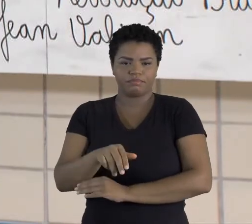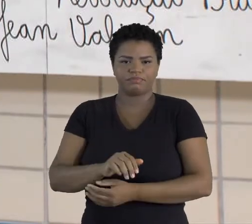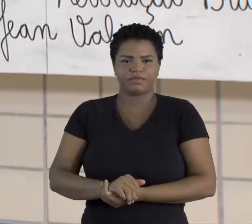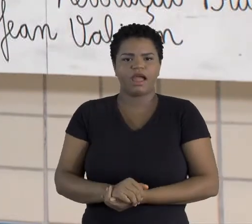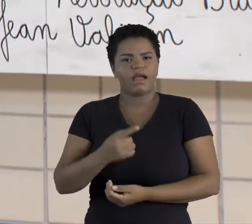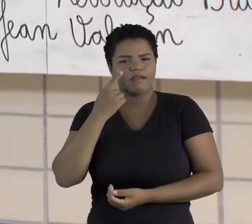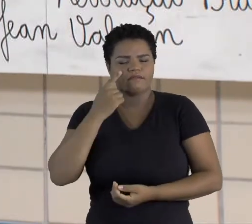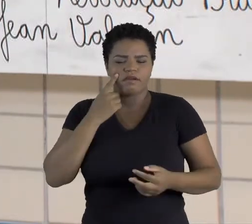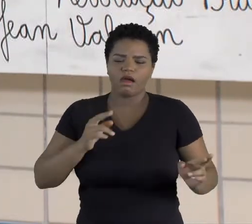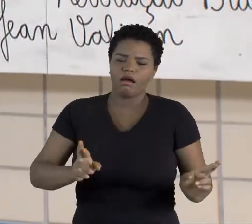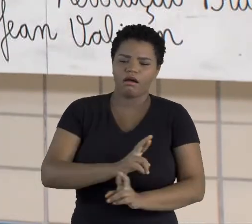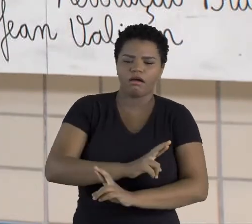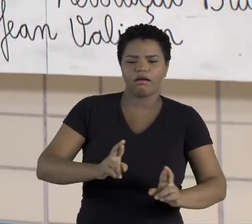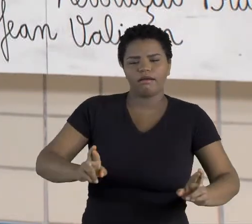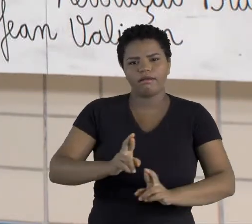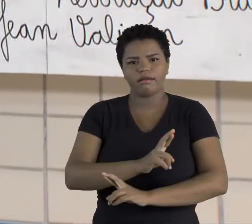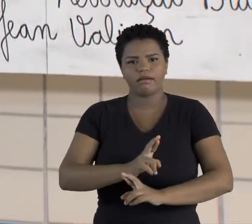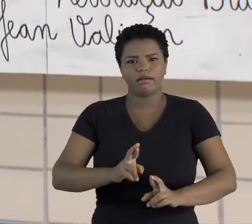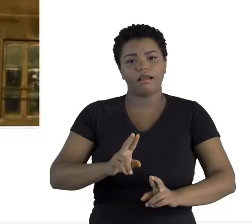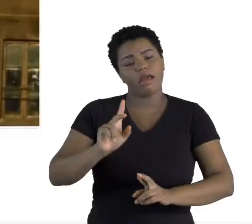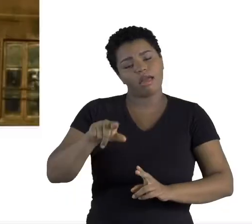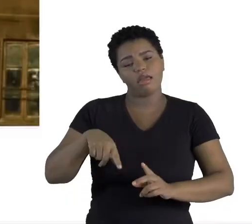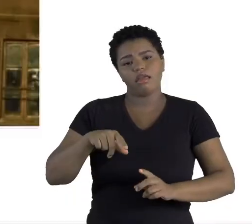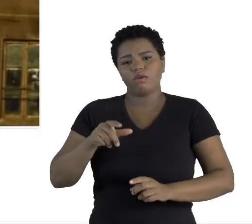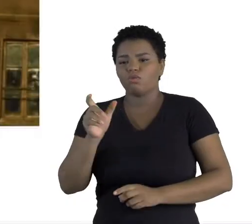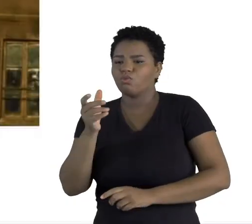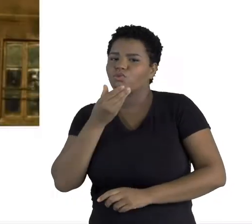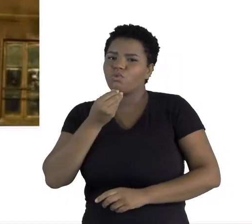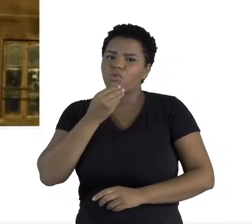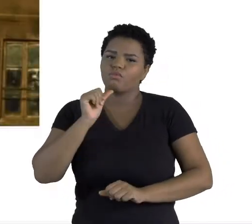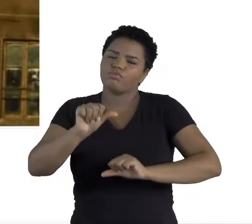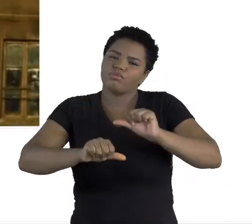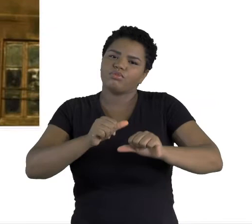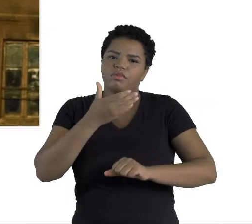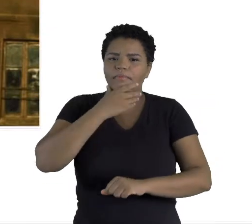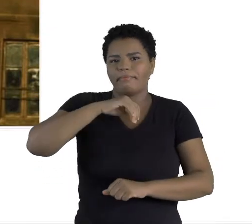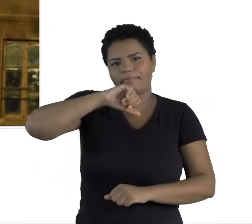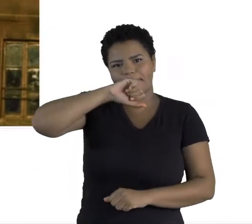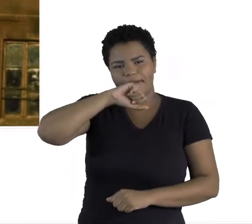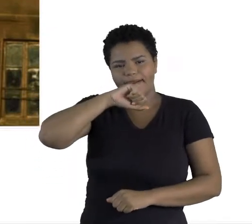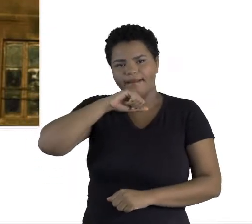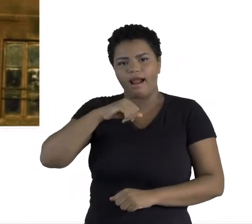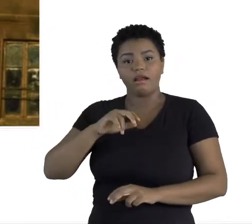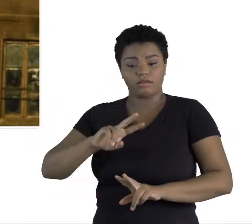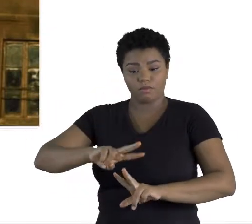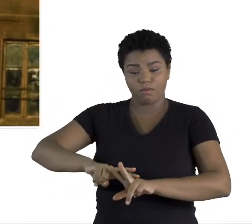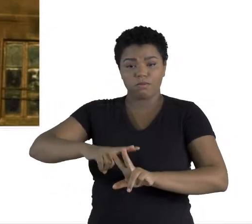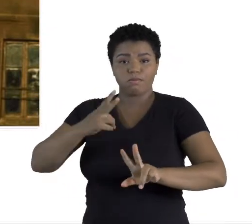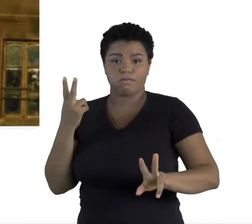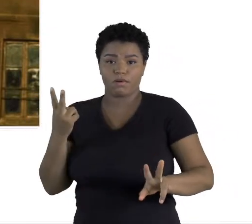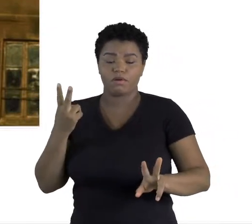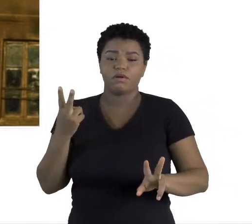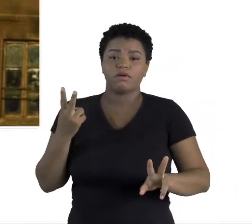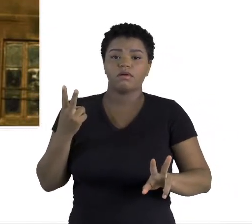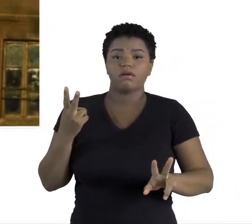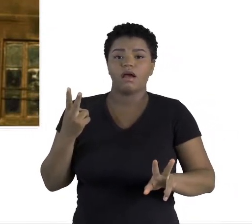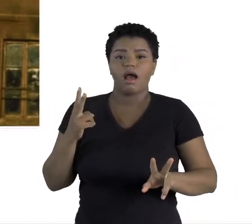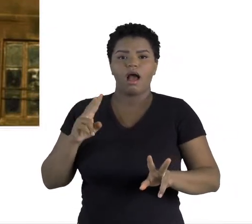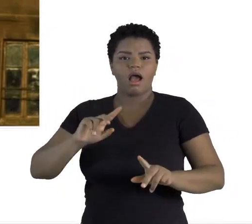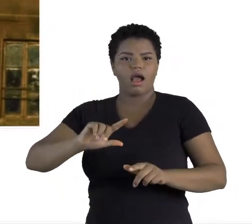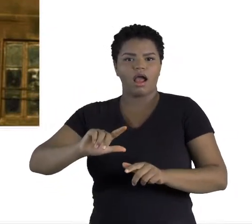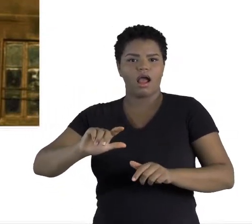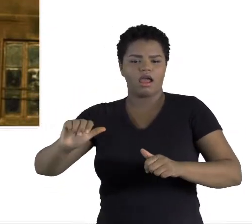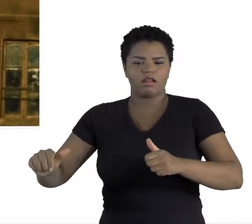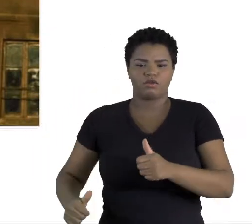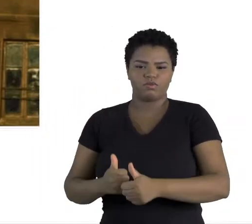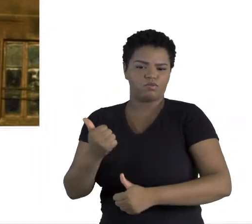ele acaba se tornando um pai para ela. Depois que ele sai da prisão, que ele consegue ter outra posição, se torna